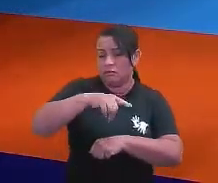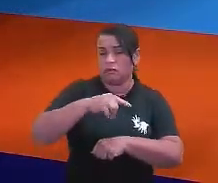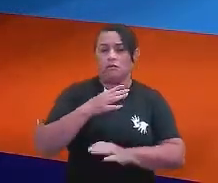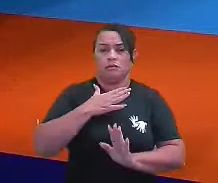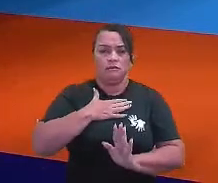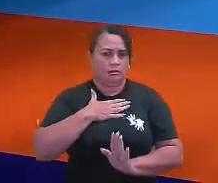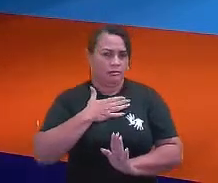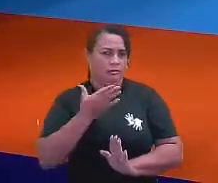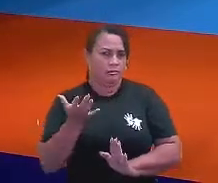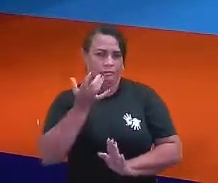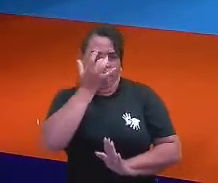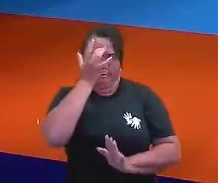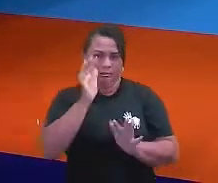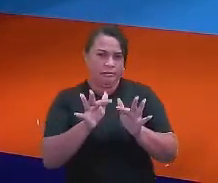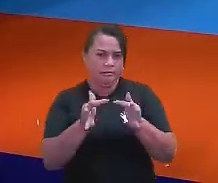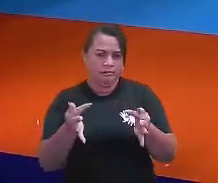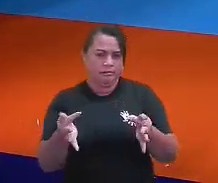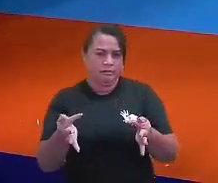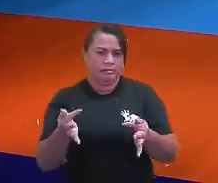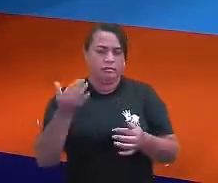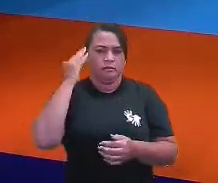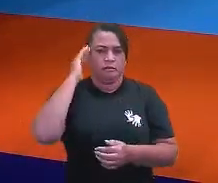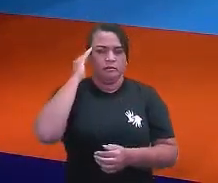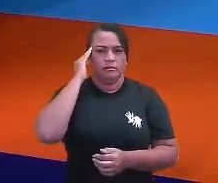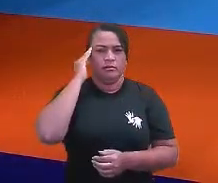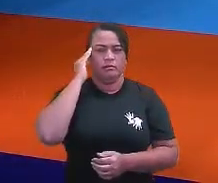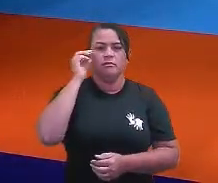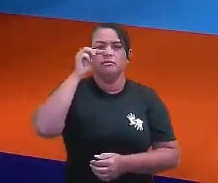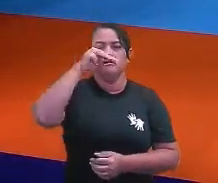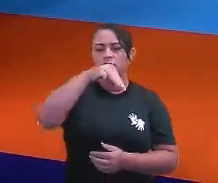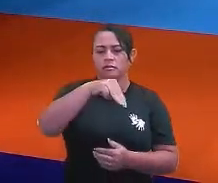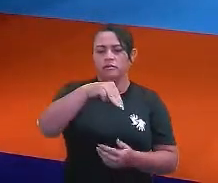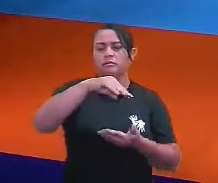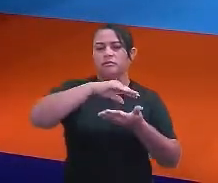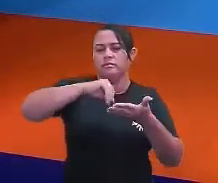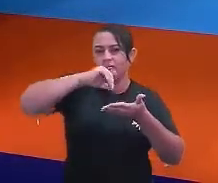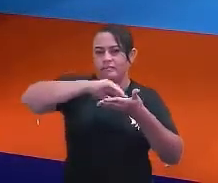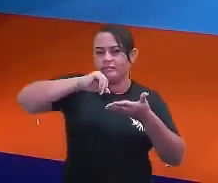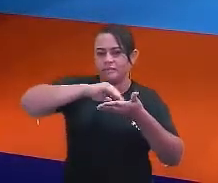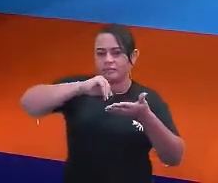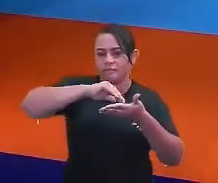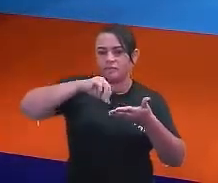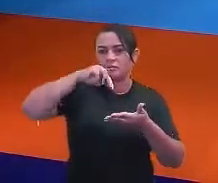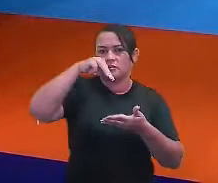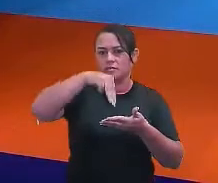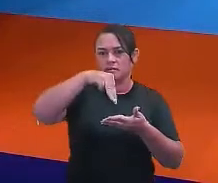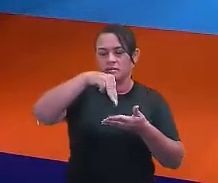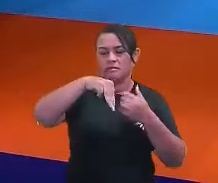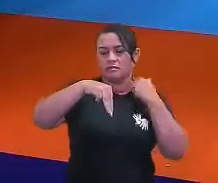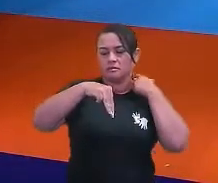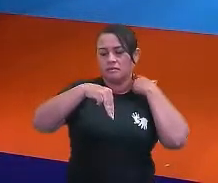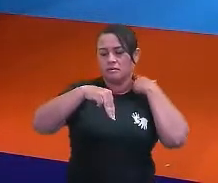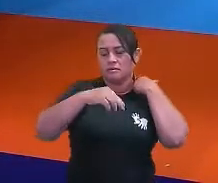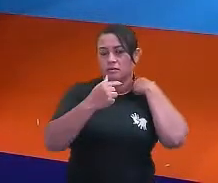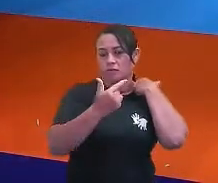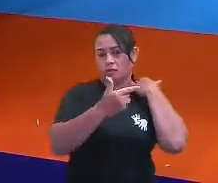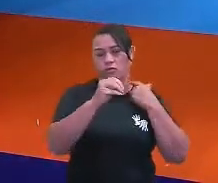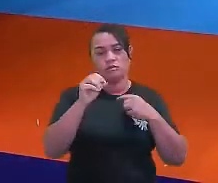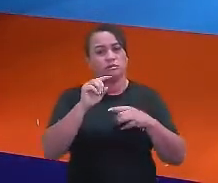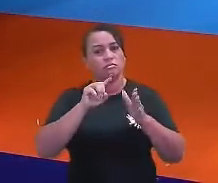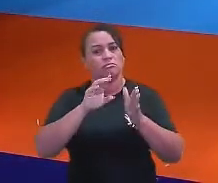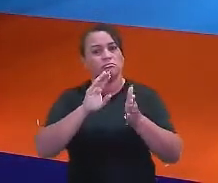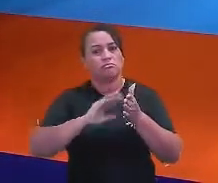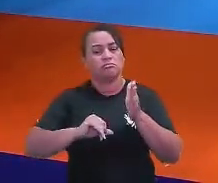mais prática foi essa. Começar pela ordem do milhar, tirar os milhares, né? Que eu possa aí fazer essa relação. 2.000, tiro 1.000, fico